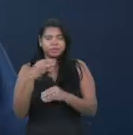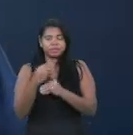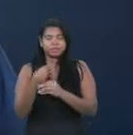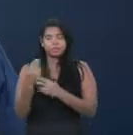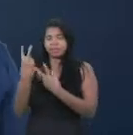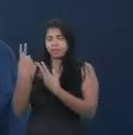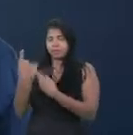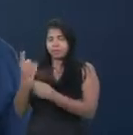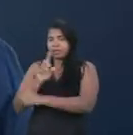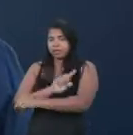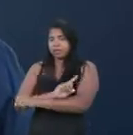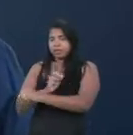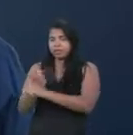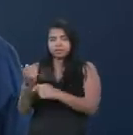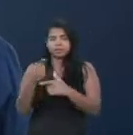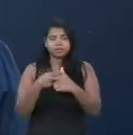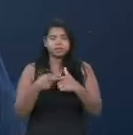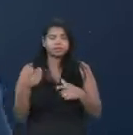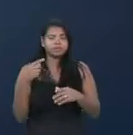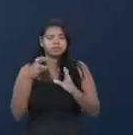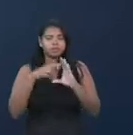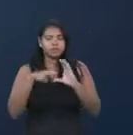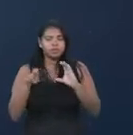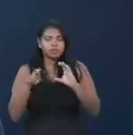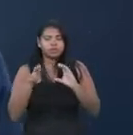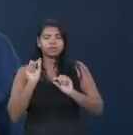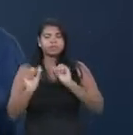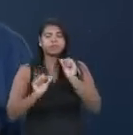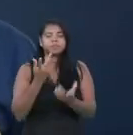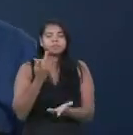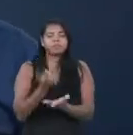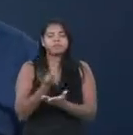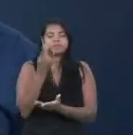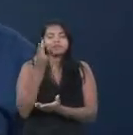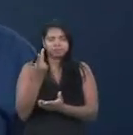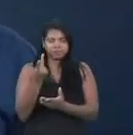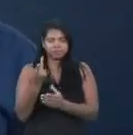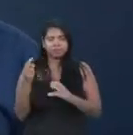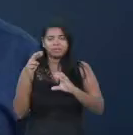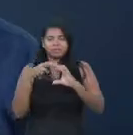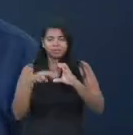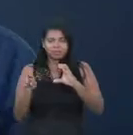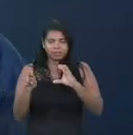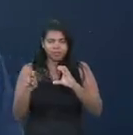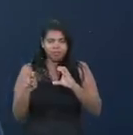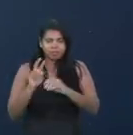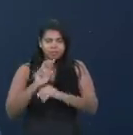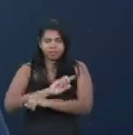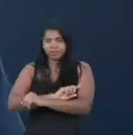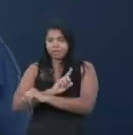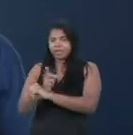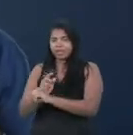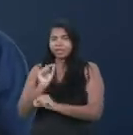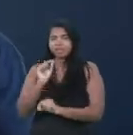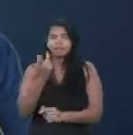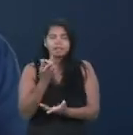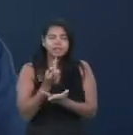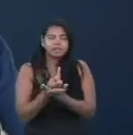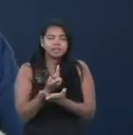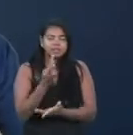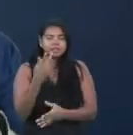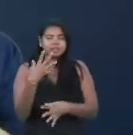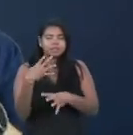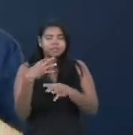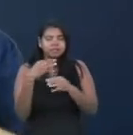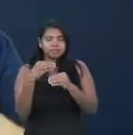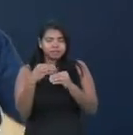à velocidade dividido pelo raio. O que vai acontecer? A massa, a velocidade dividida pelo raio. O que vai acontecer é que você agora pode